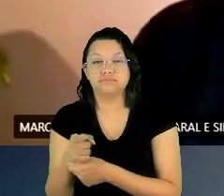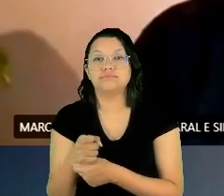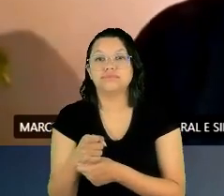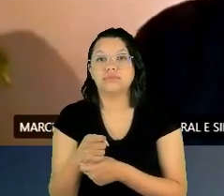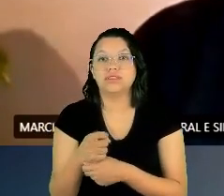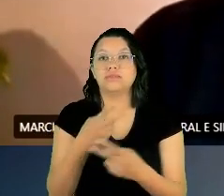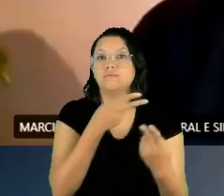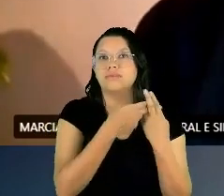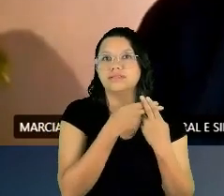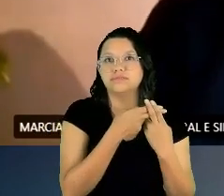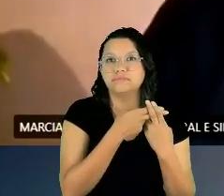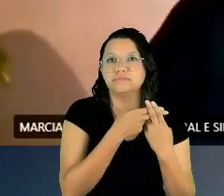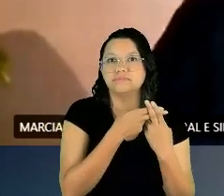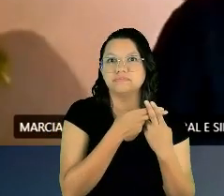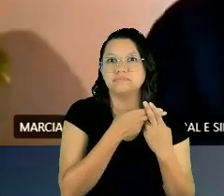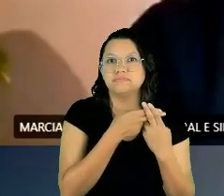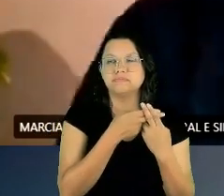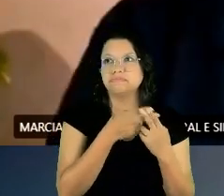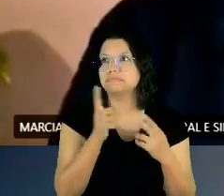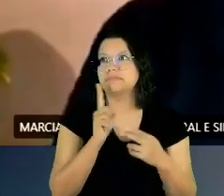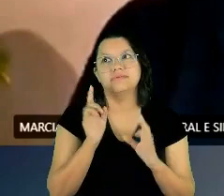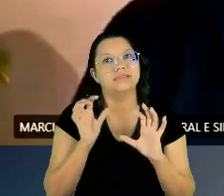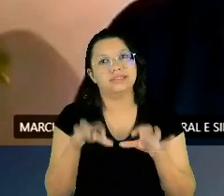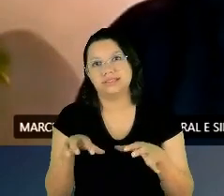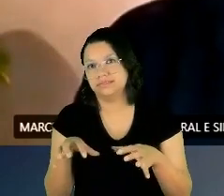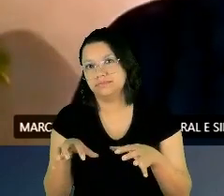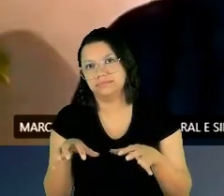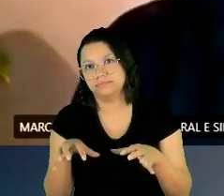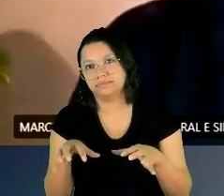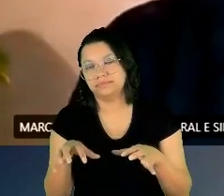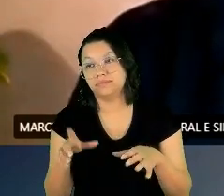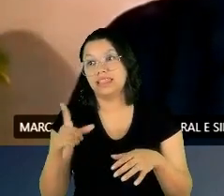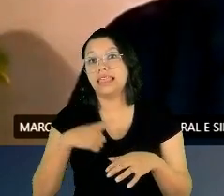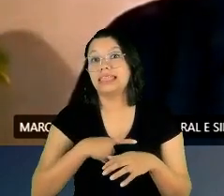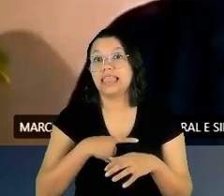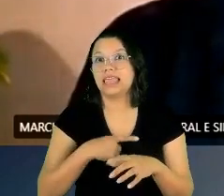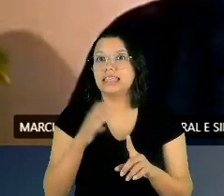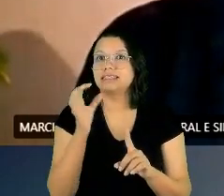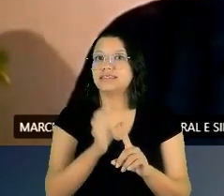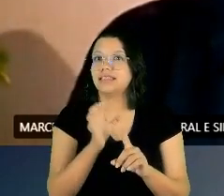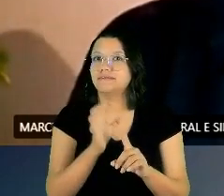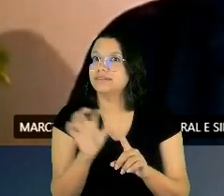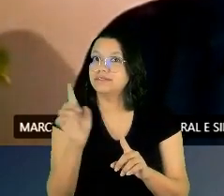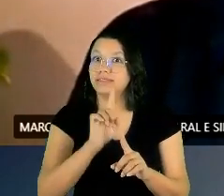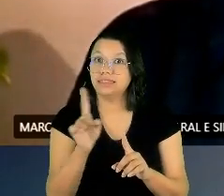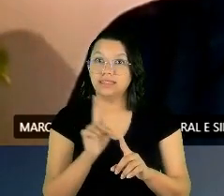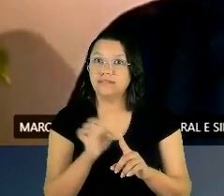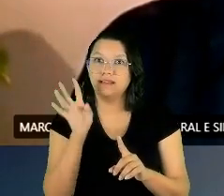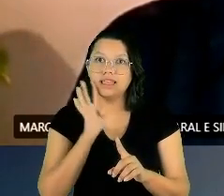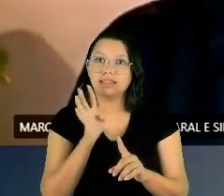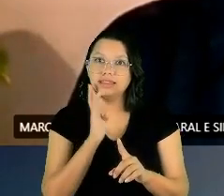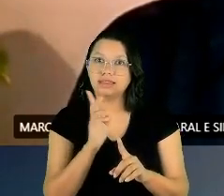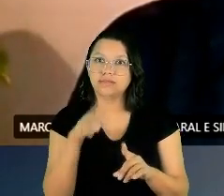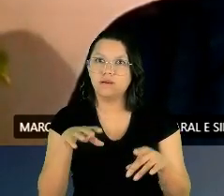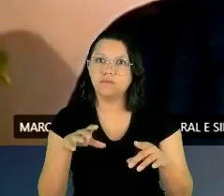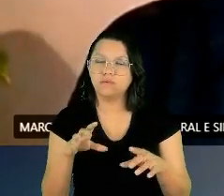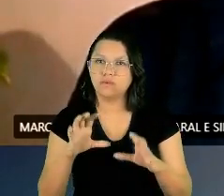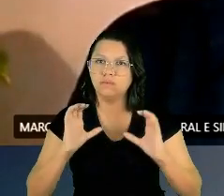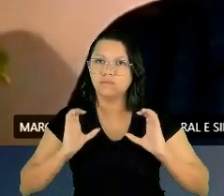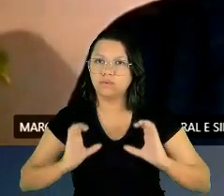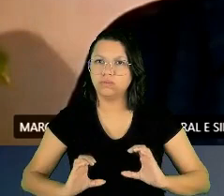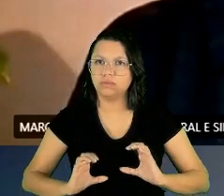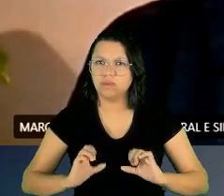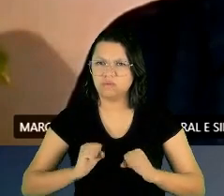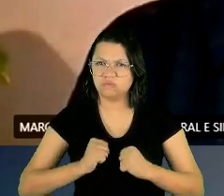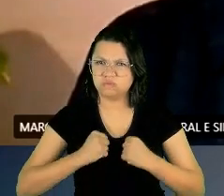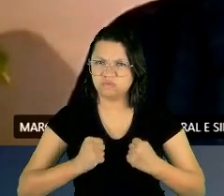presídios. Né? Mas não é bem assim. Além de ter esse efeito não legal, né, que é o